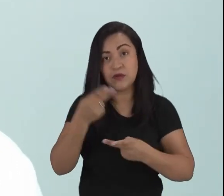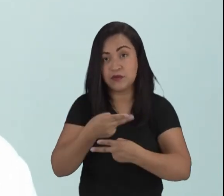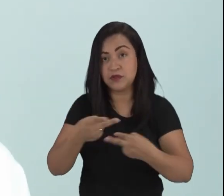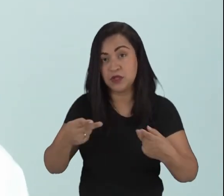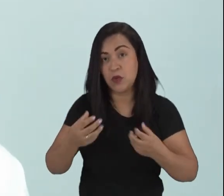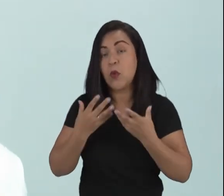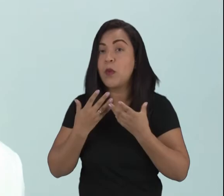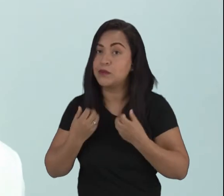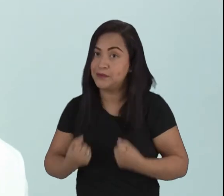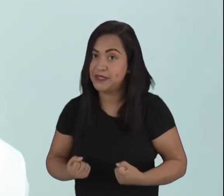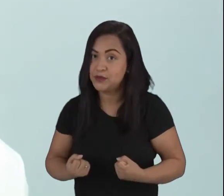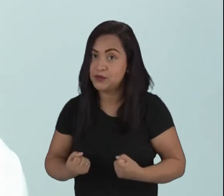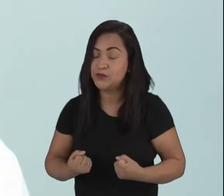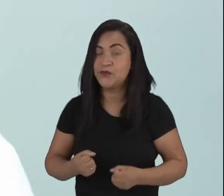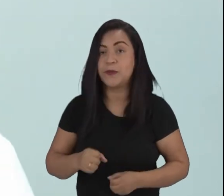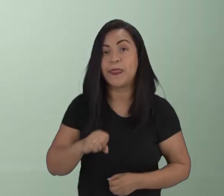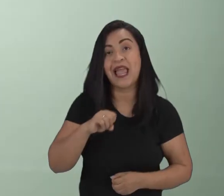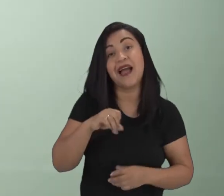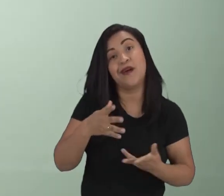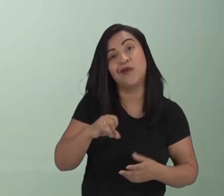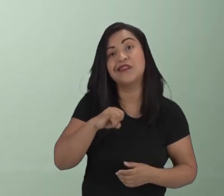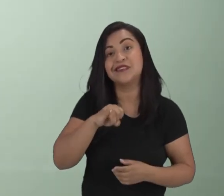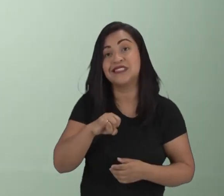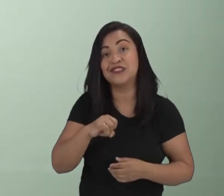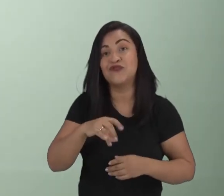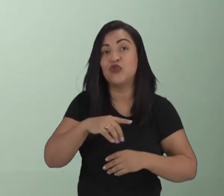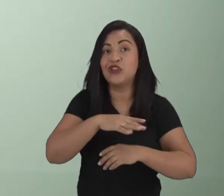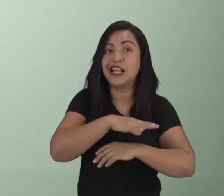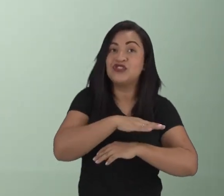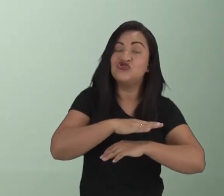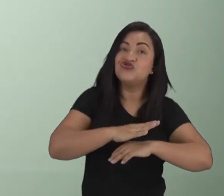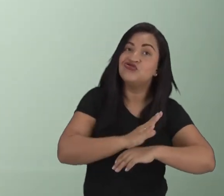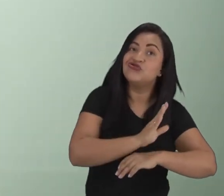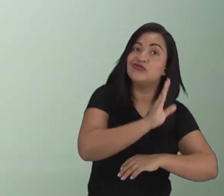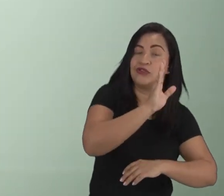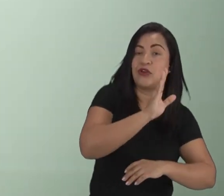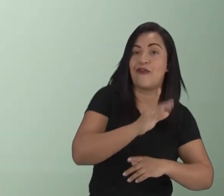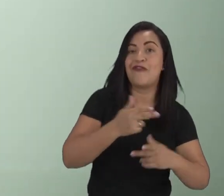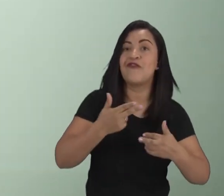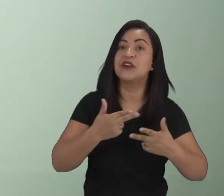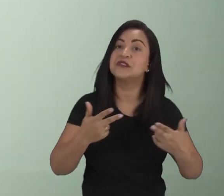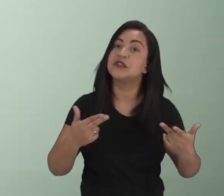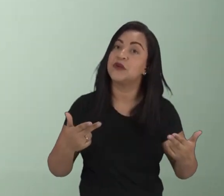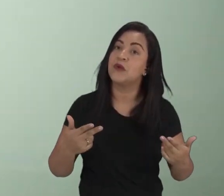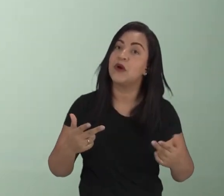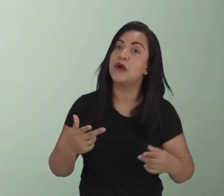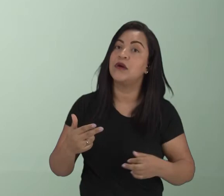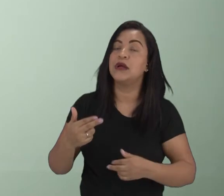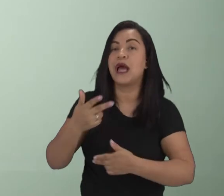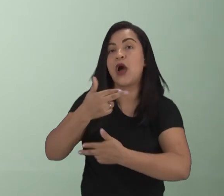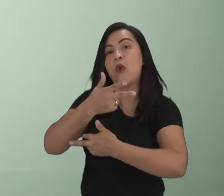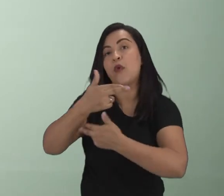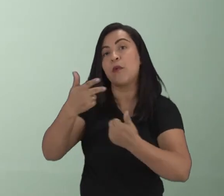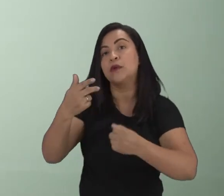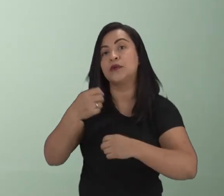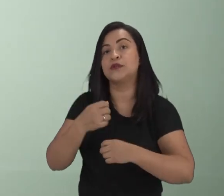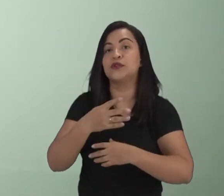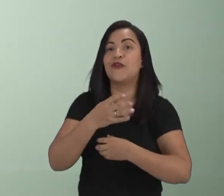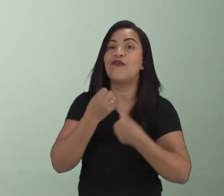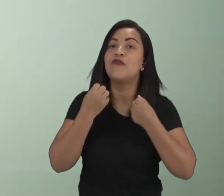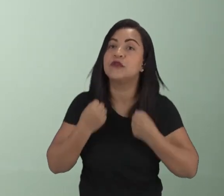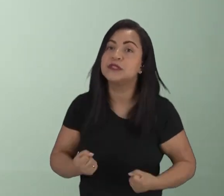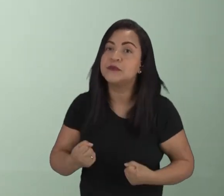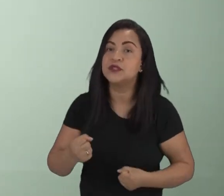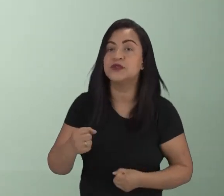igual a peso. Agora, se a superfície for na diagonal, a normal será igual a componente da força peso na